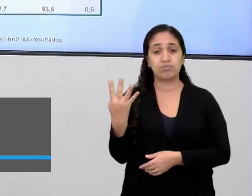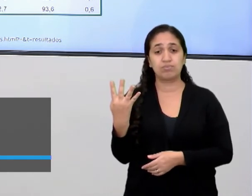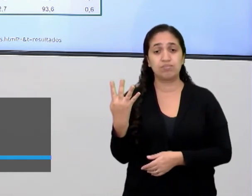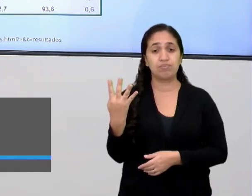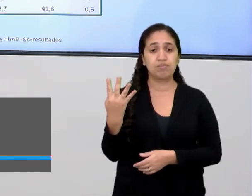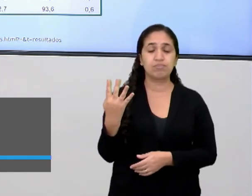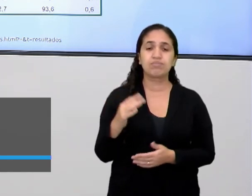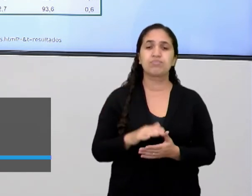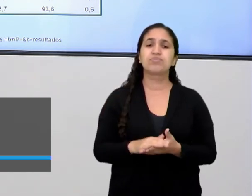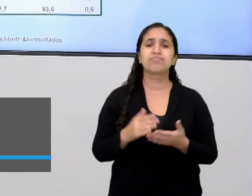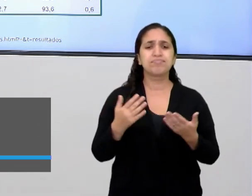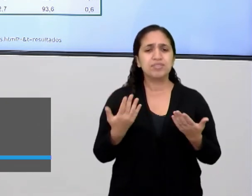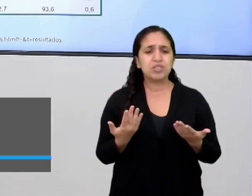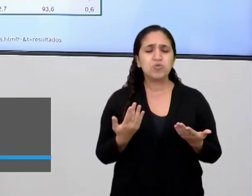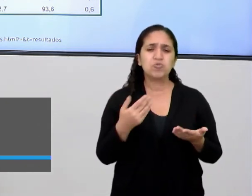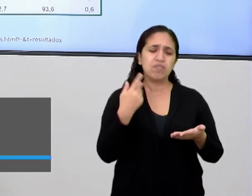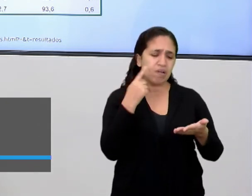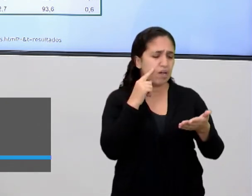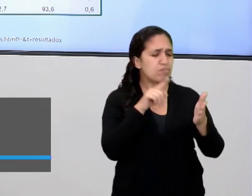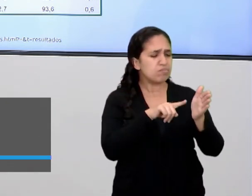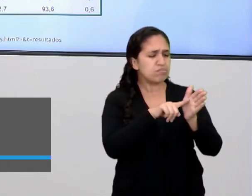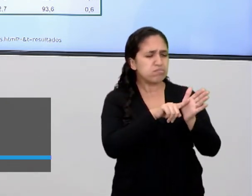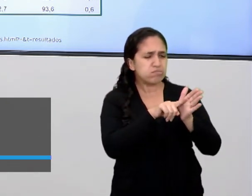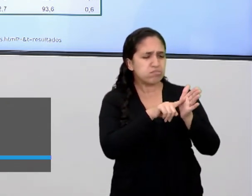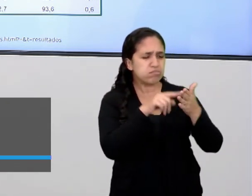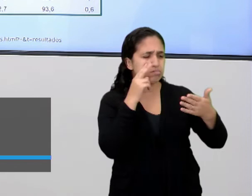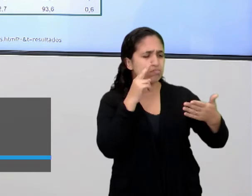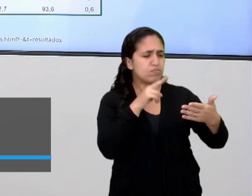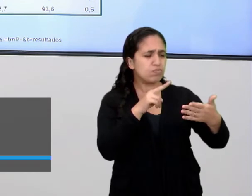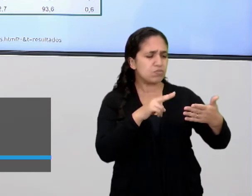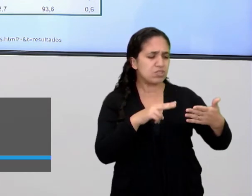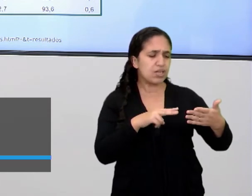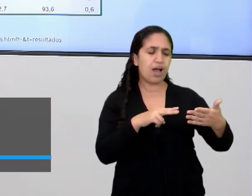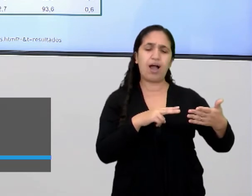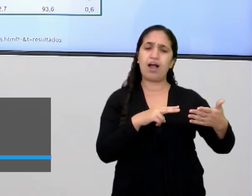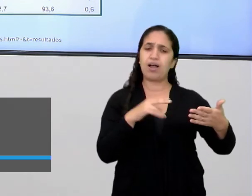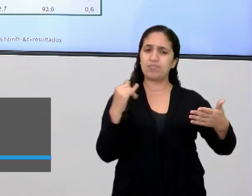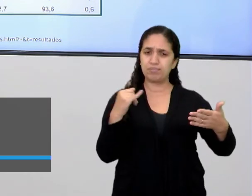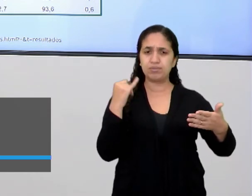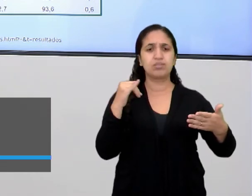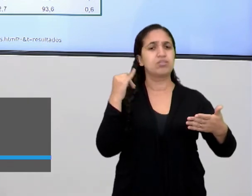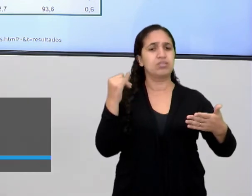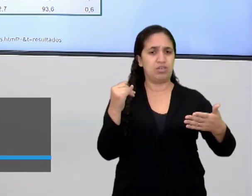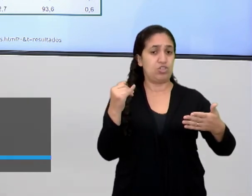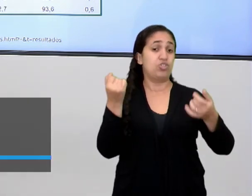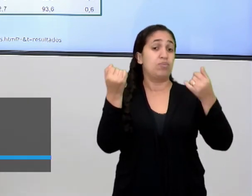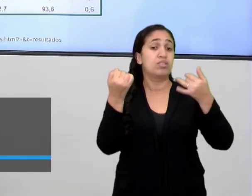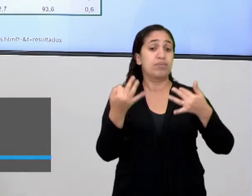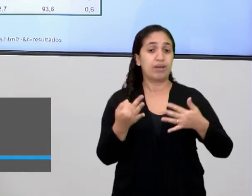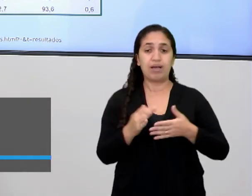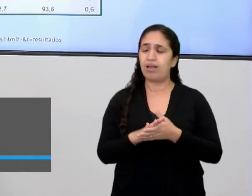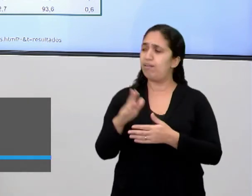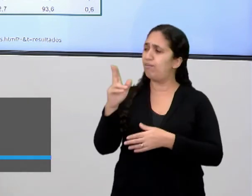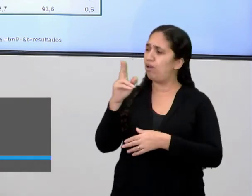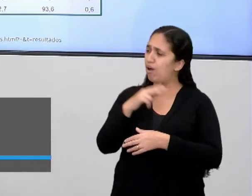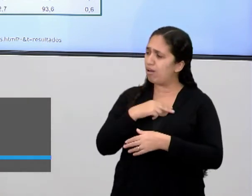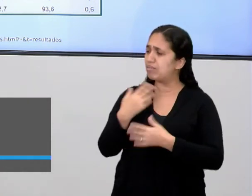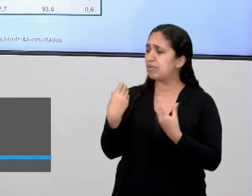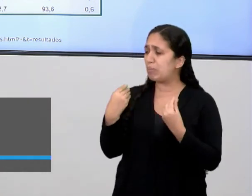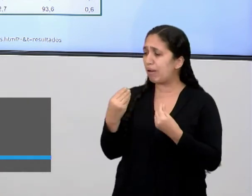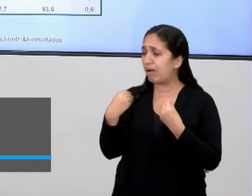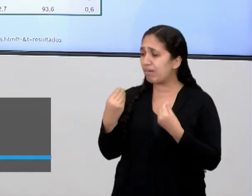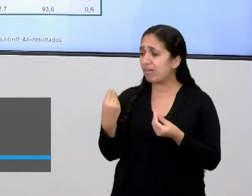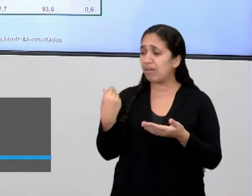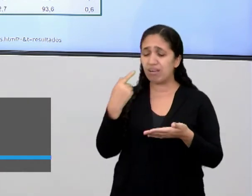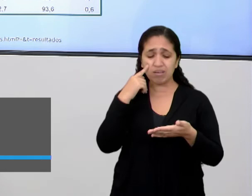quando você vai fazer uma análise dele, né, você tem propriedade para falar. Então é essa que, poxa vida, mas para que a gente vai